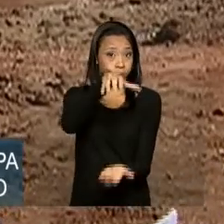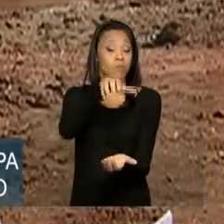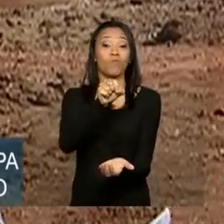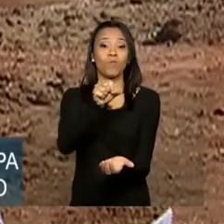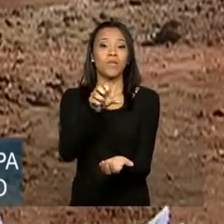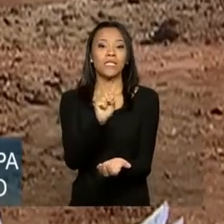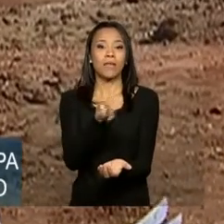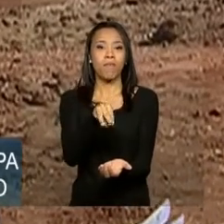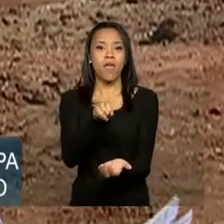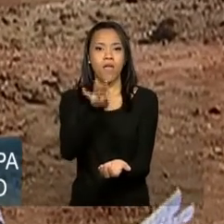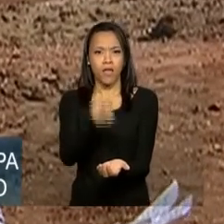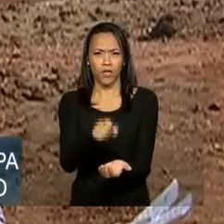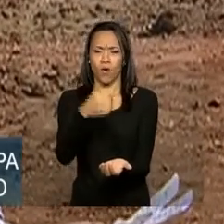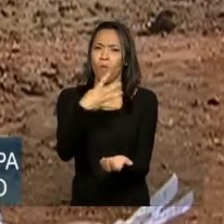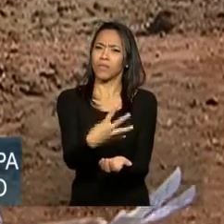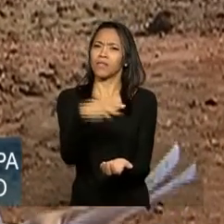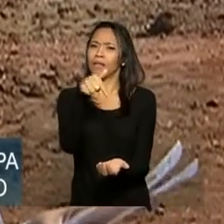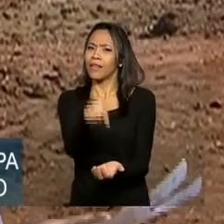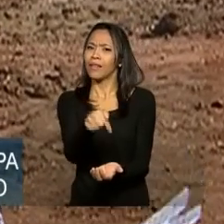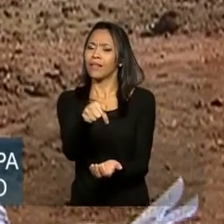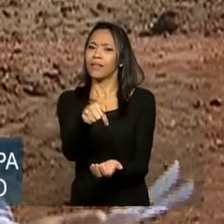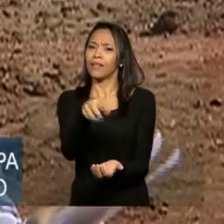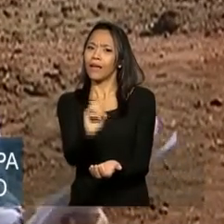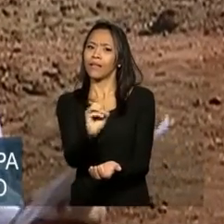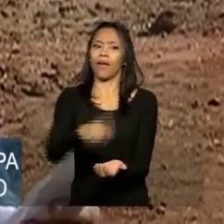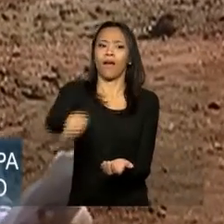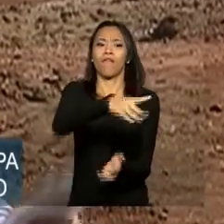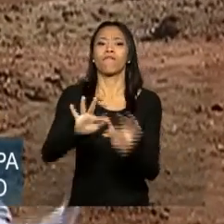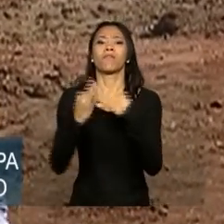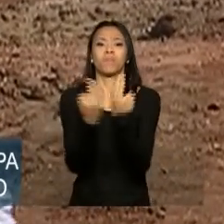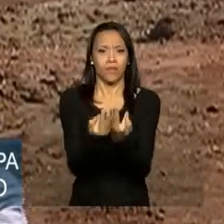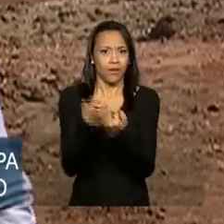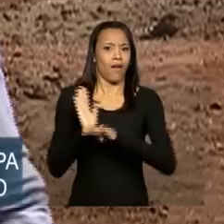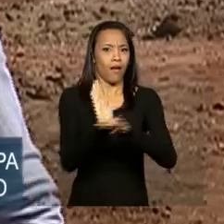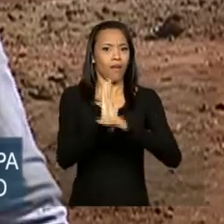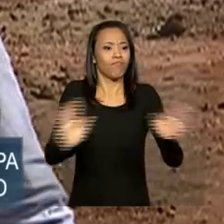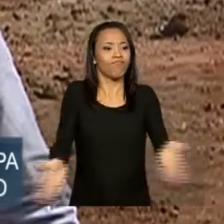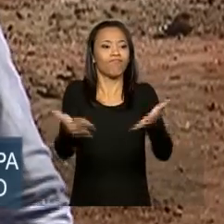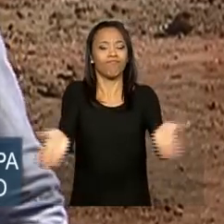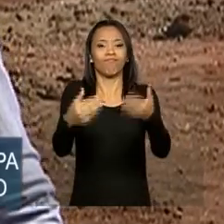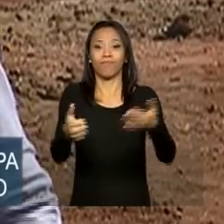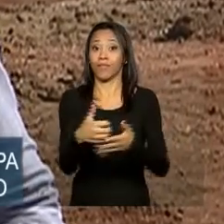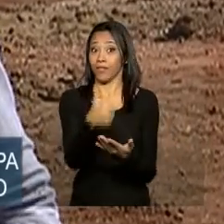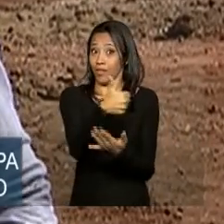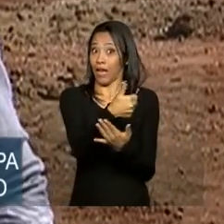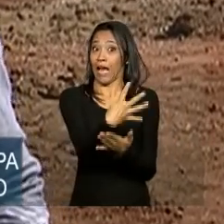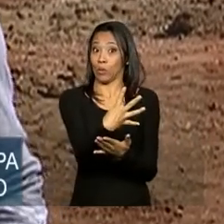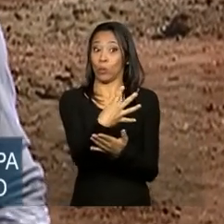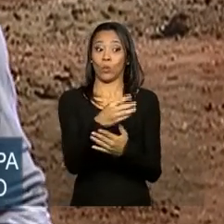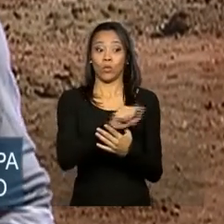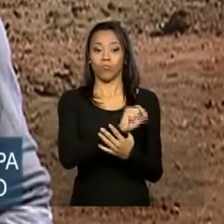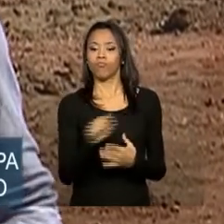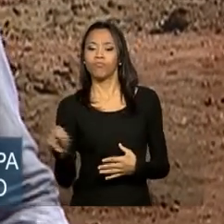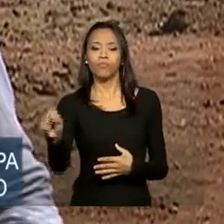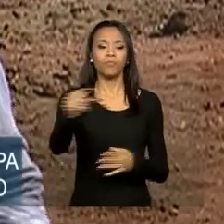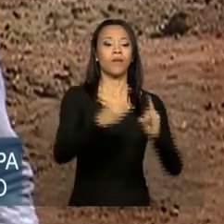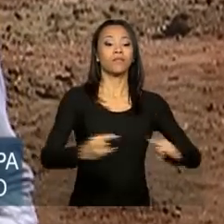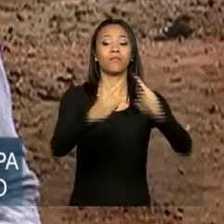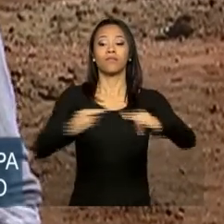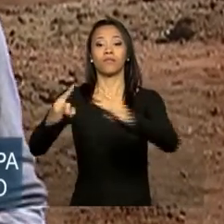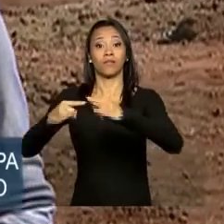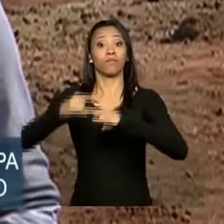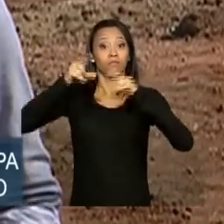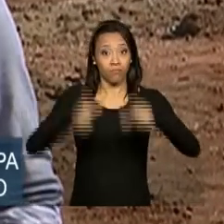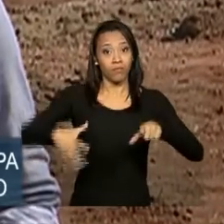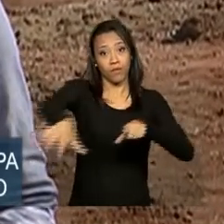mais de 470 famílias assentadas envolvidas neste processo de 14 assentamentos aí da região e este ano eles